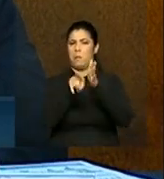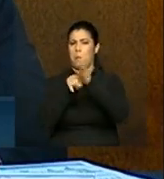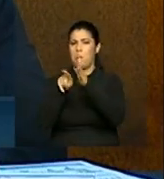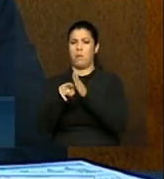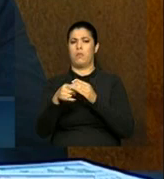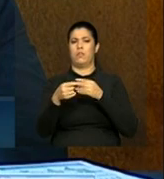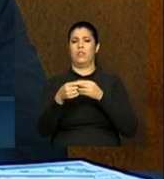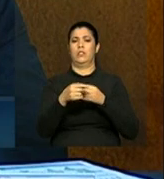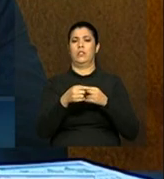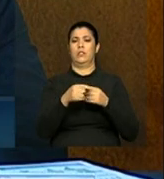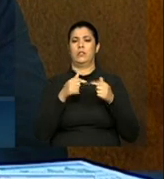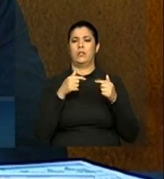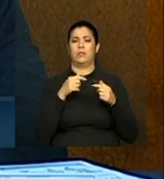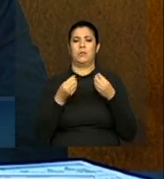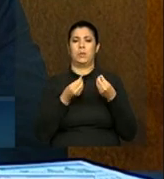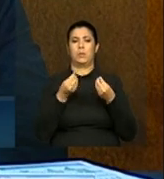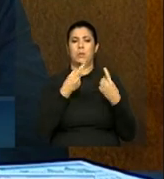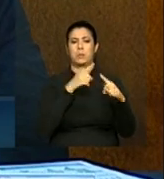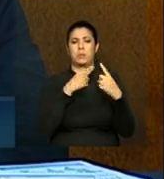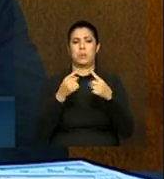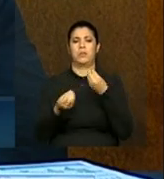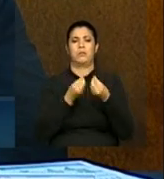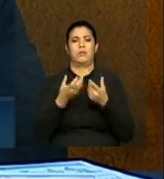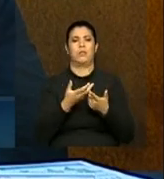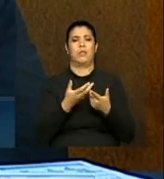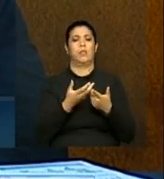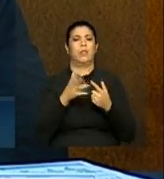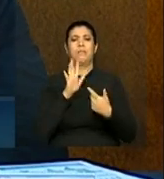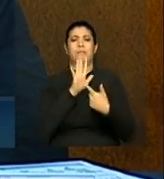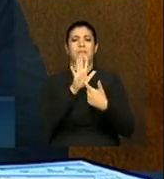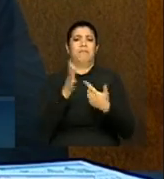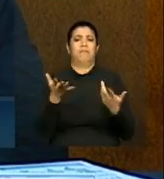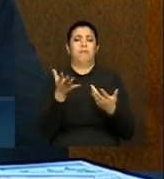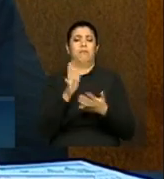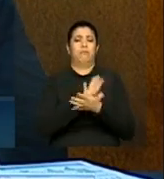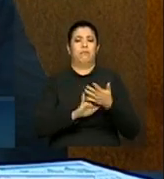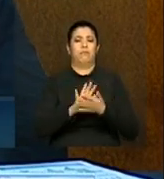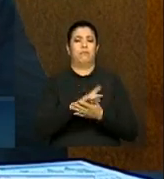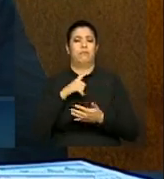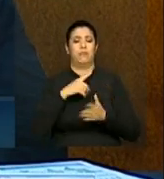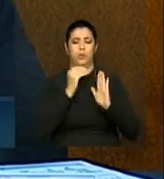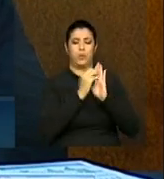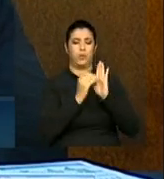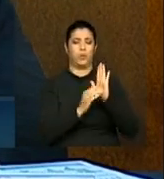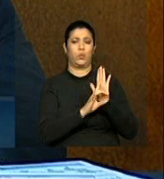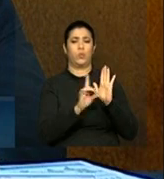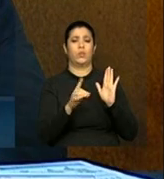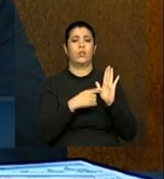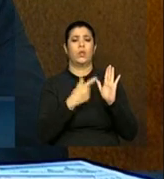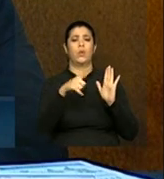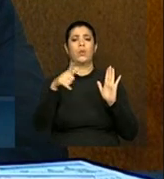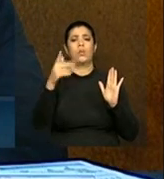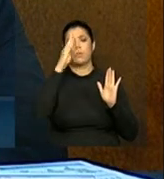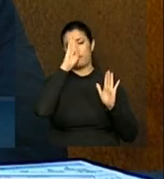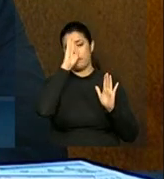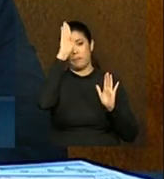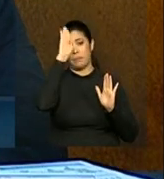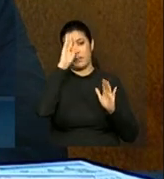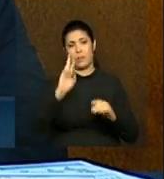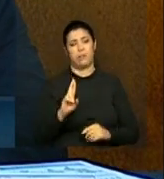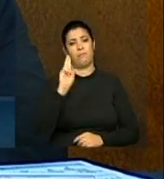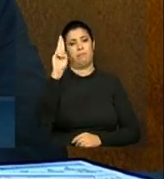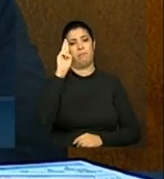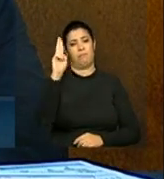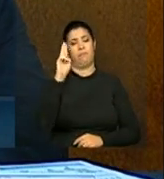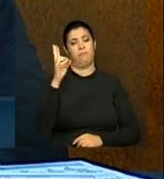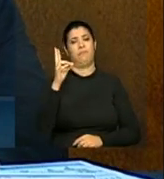enfim, ah, e que não reflete e certamente ente não tá na agenda dos de muitos dos principais líderes